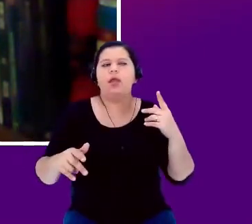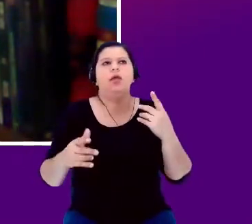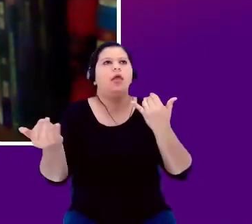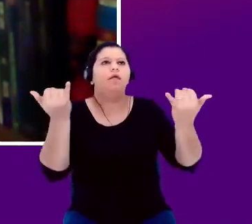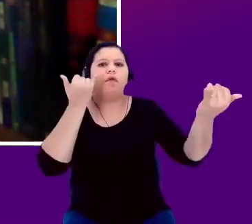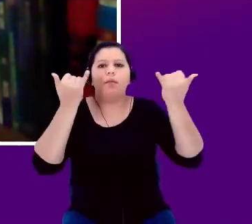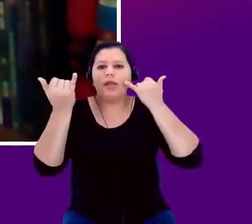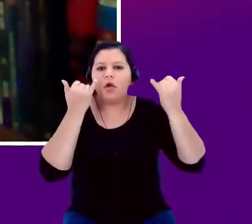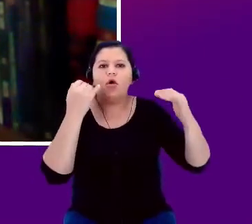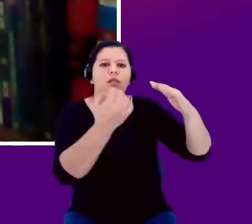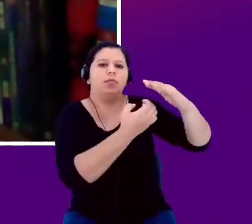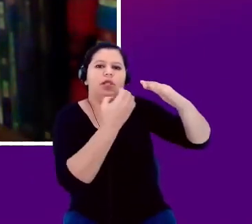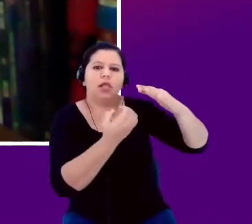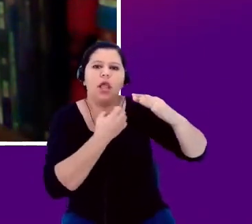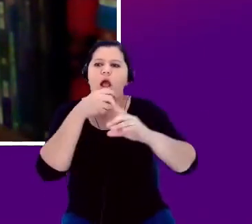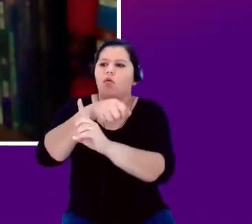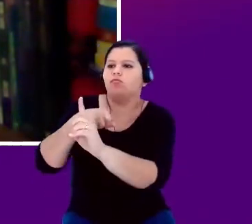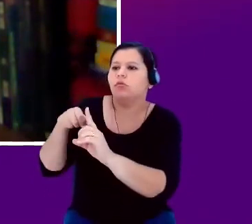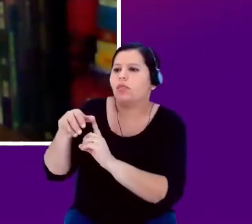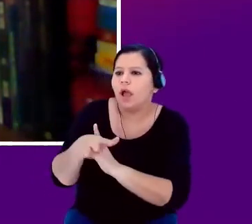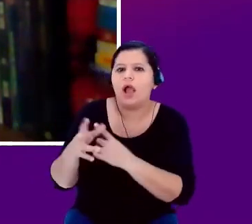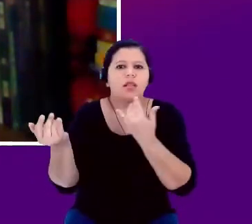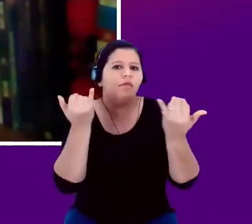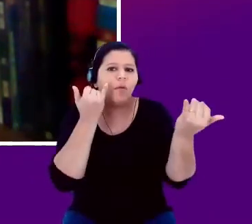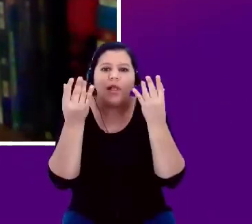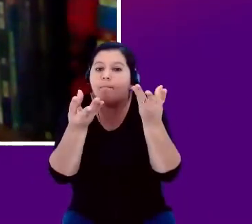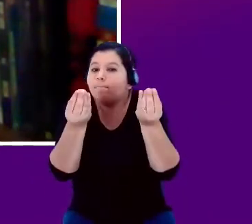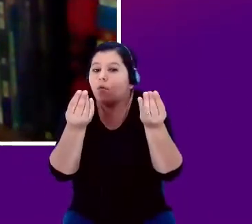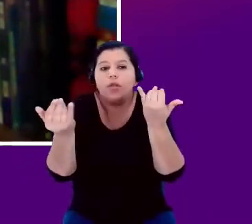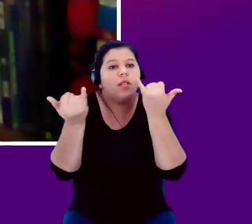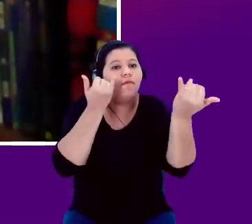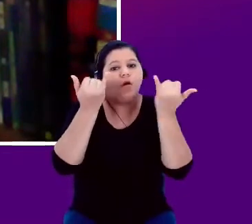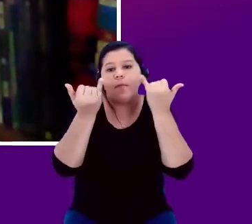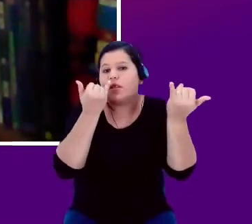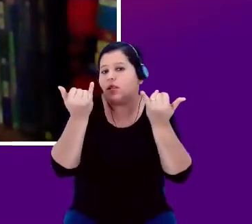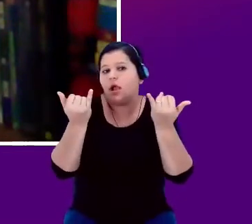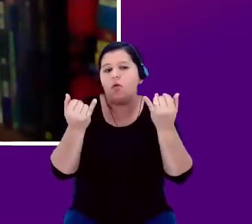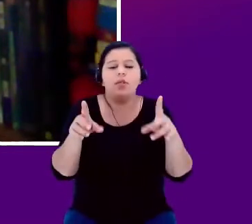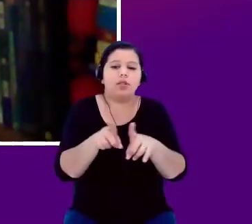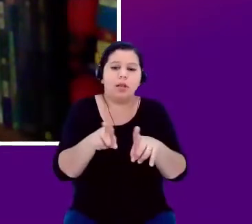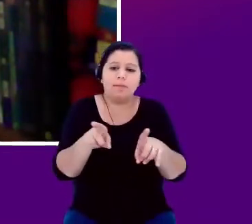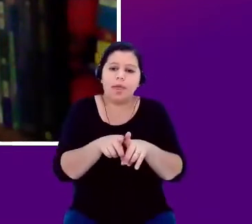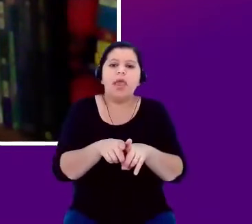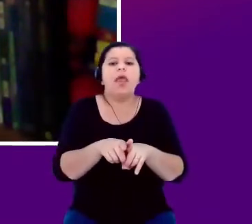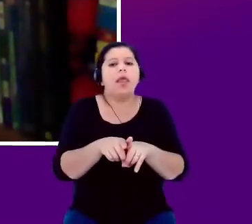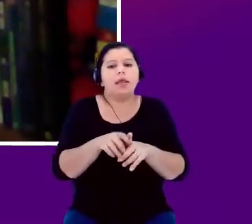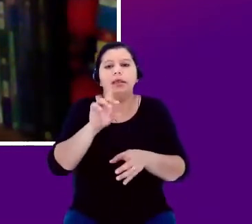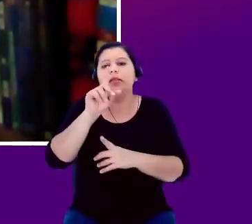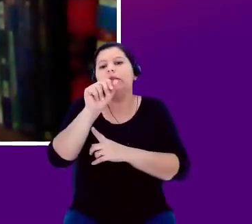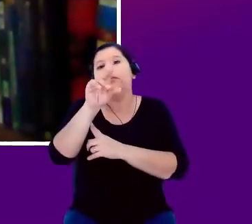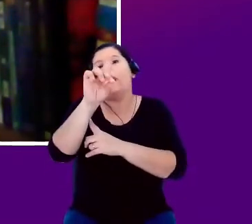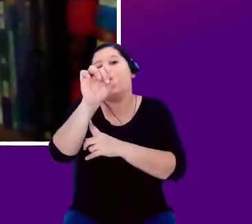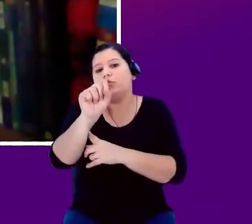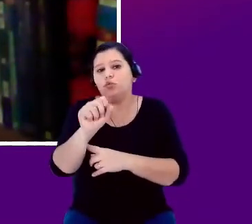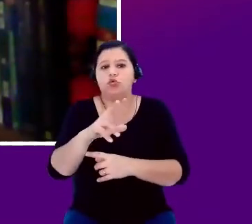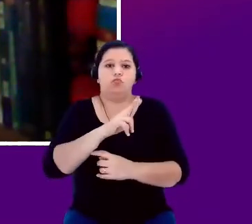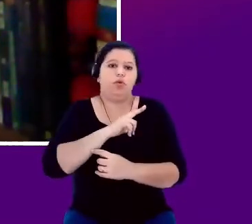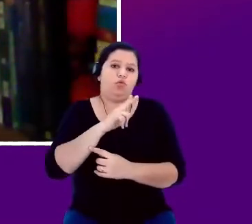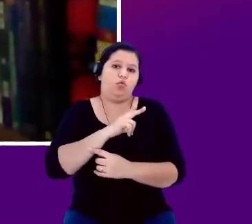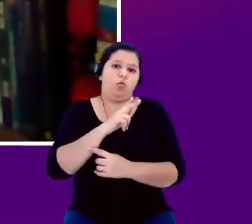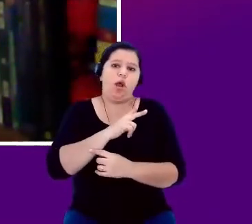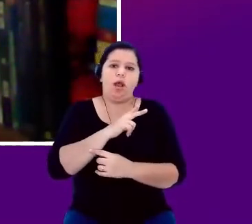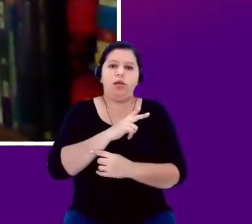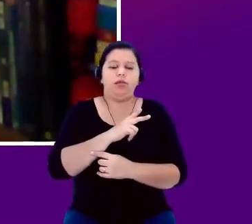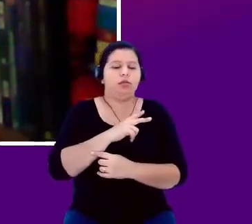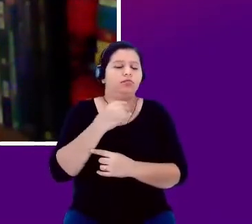informações empresariais, informações de negócio e também os dados pessoais são